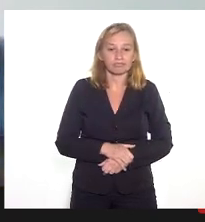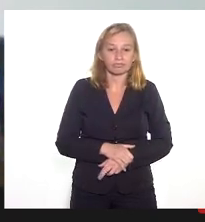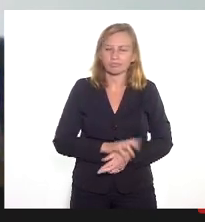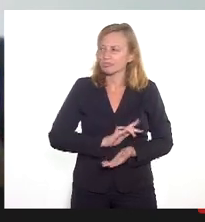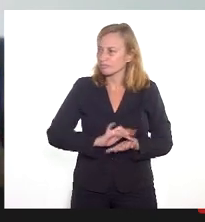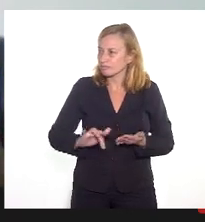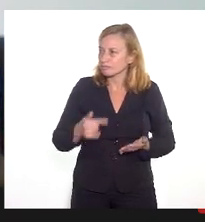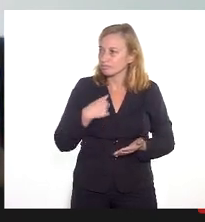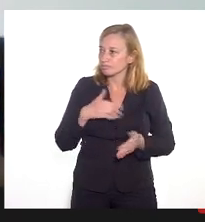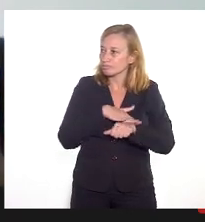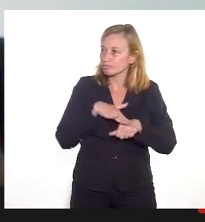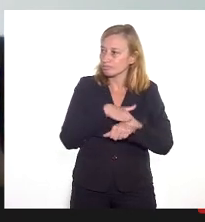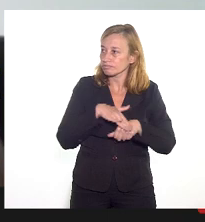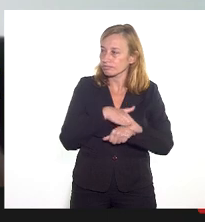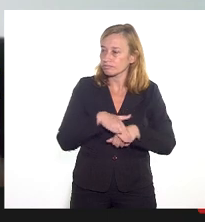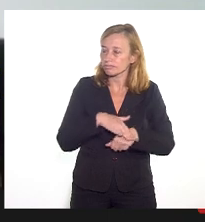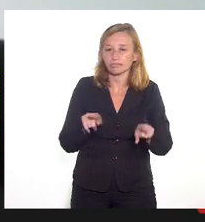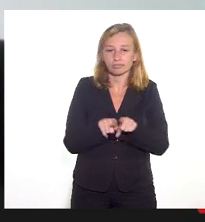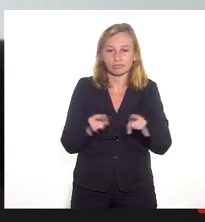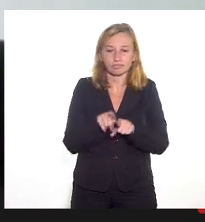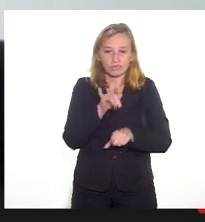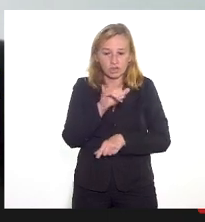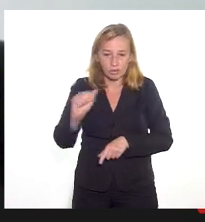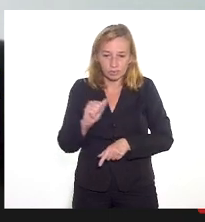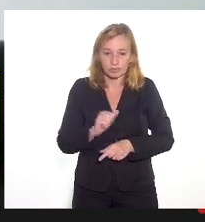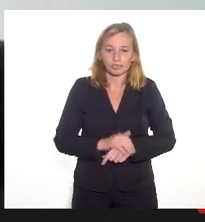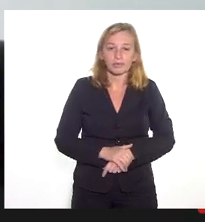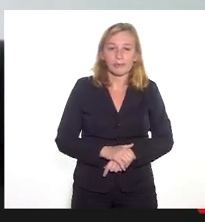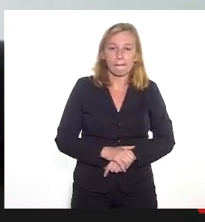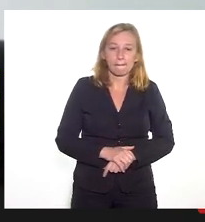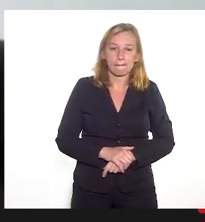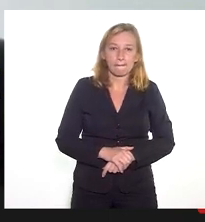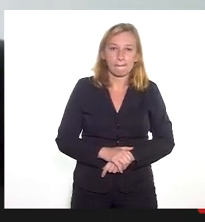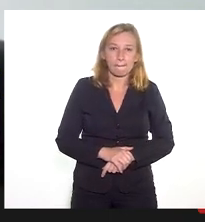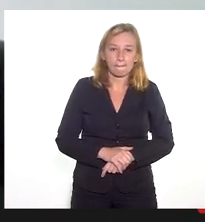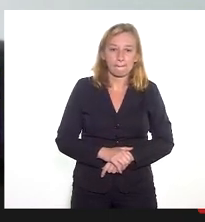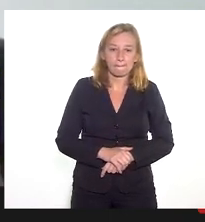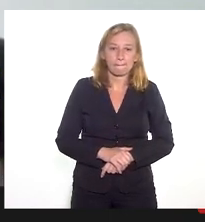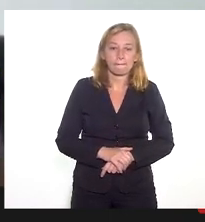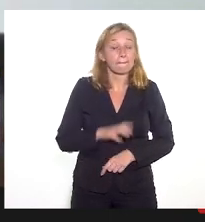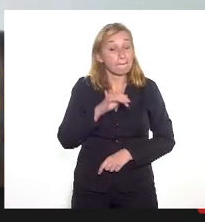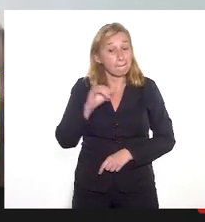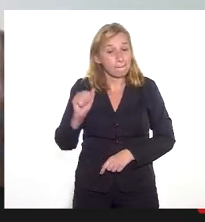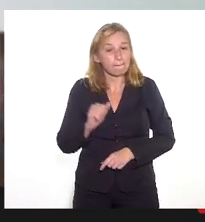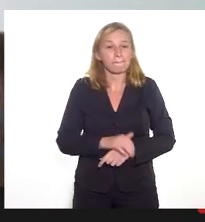Várias vezes eu conversei, inclusive com a Bia, né? Lá, sei lá, uma das Bia Barbosa.